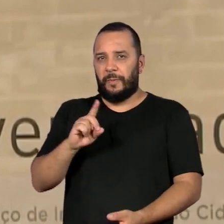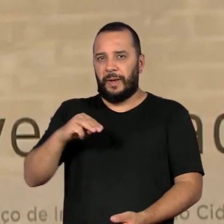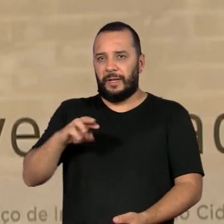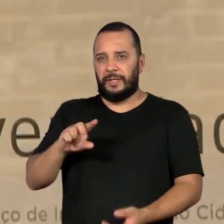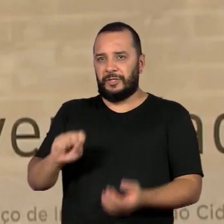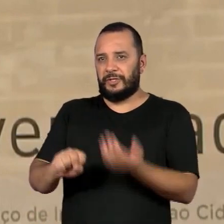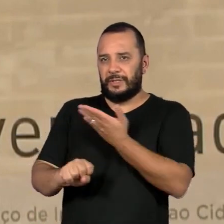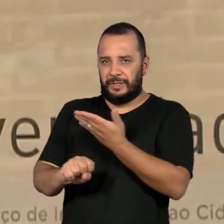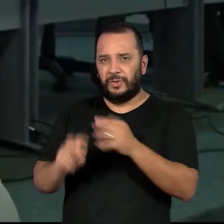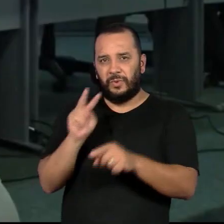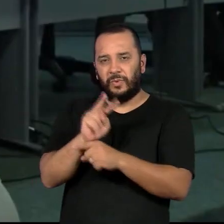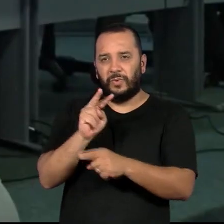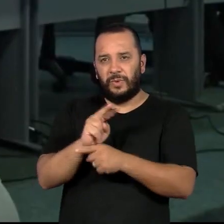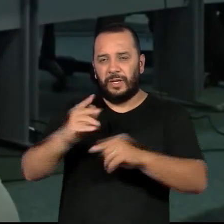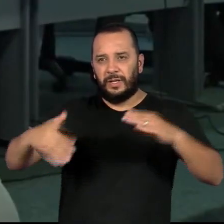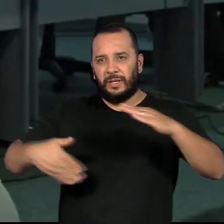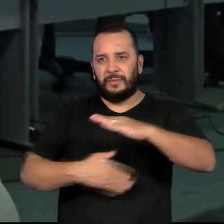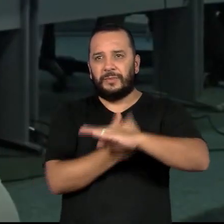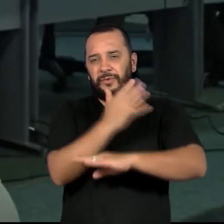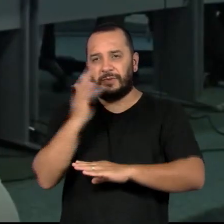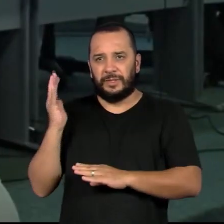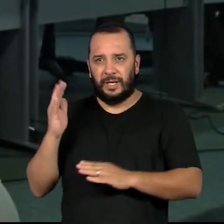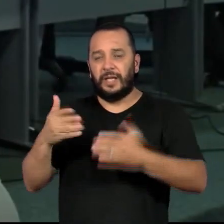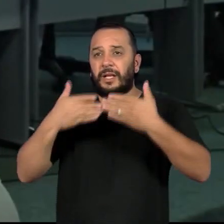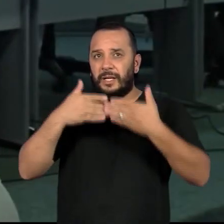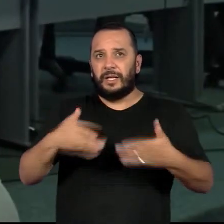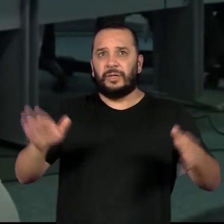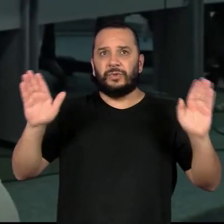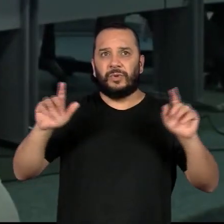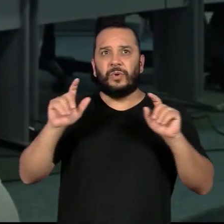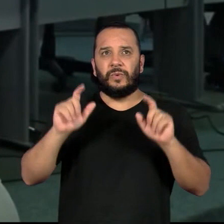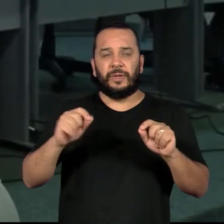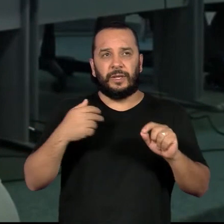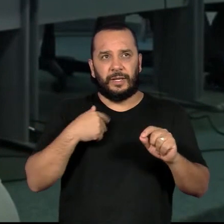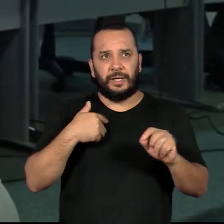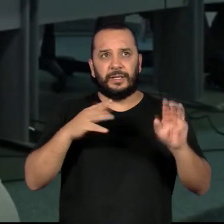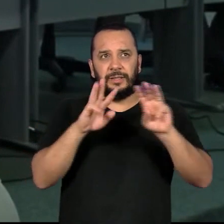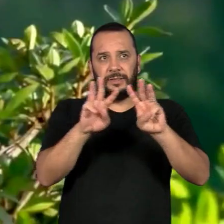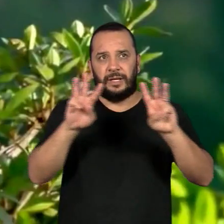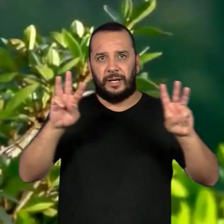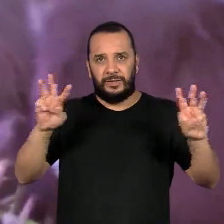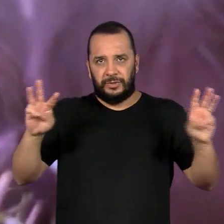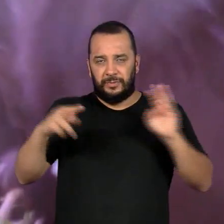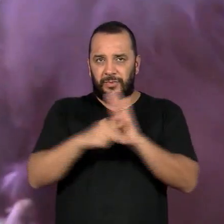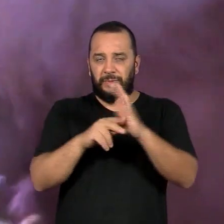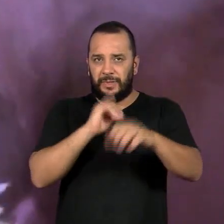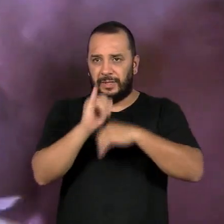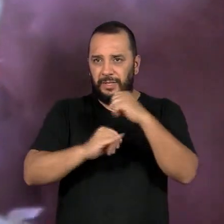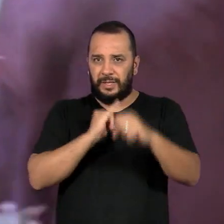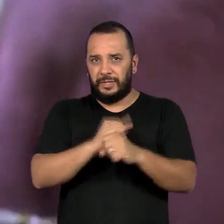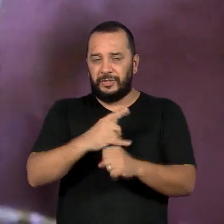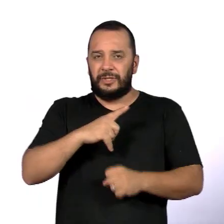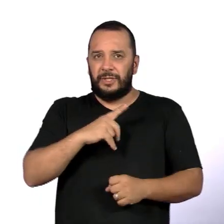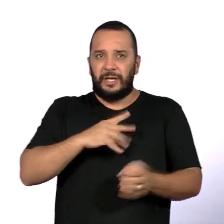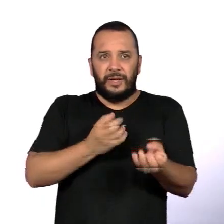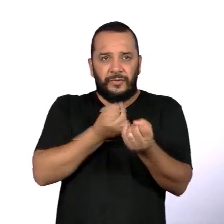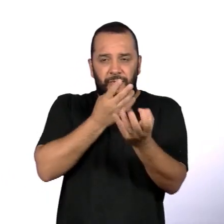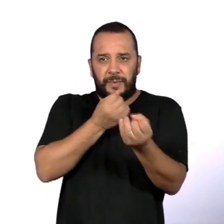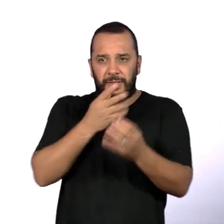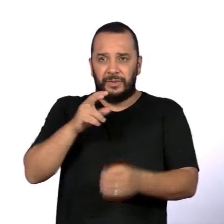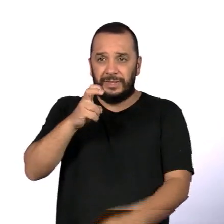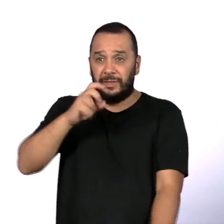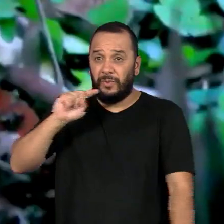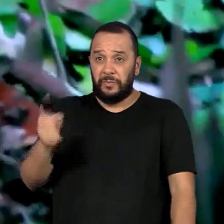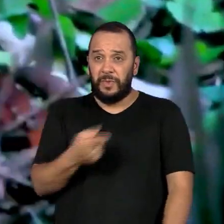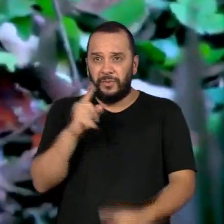Conservação da Biodiversidade lança oficialmente uma plataforma na internet que reúne dados de 5.000 espécies